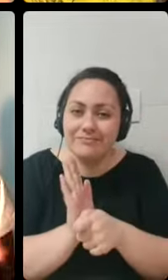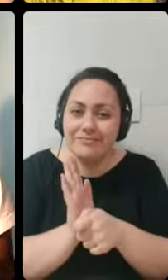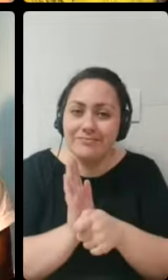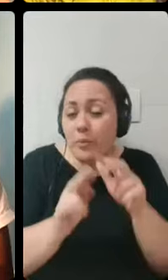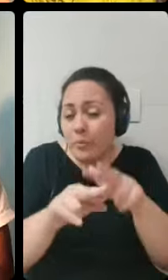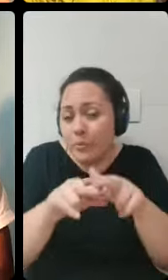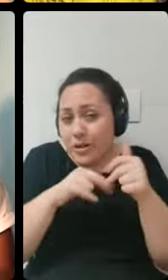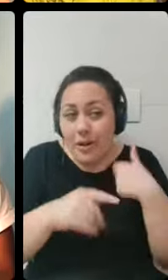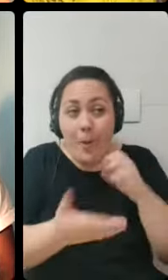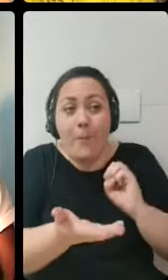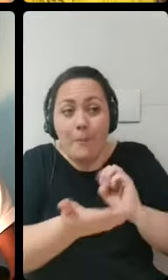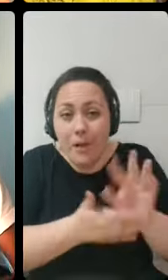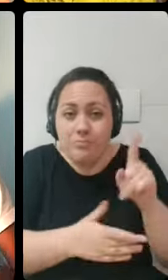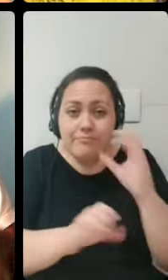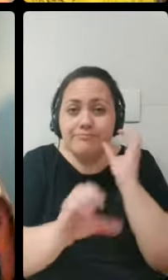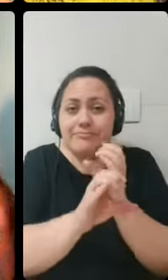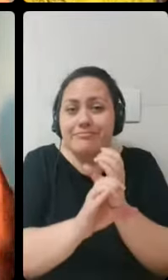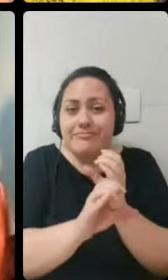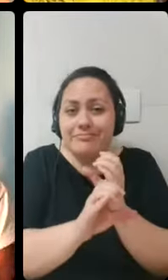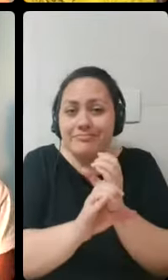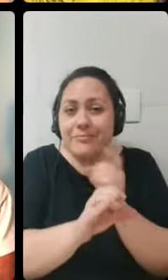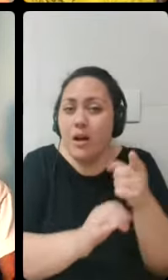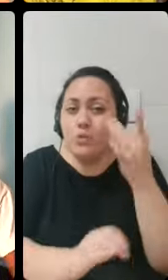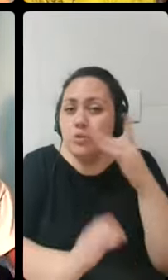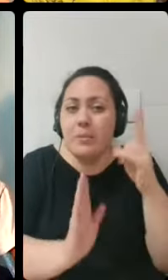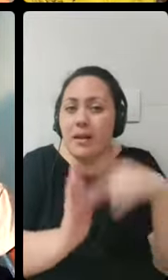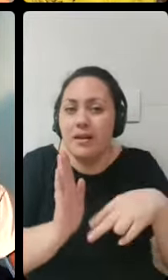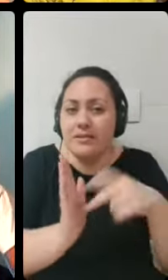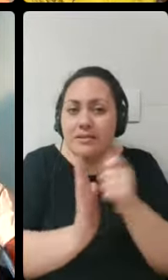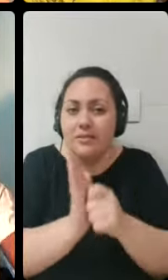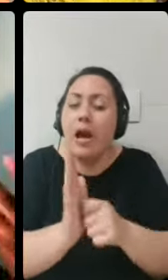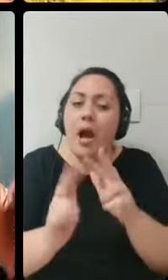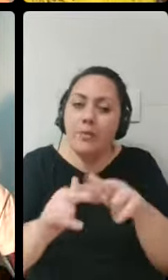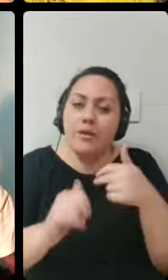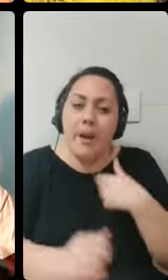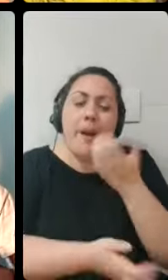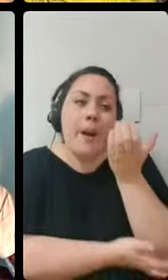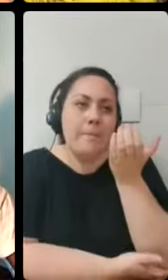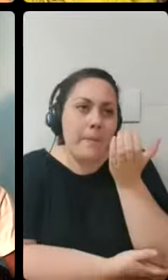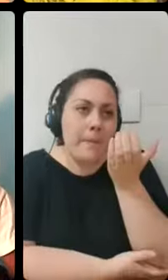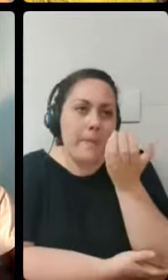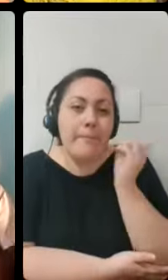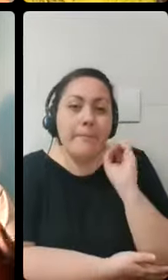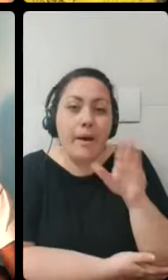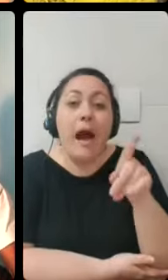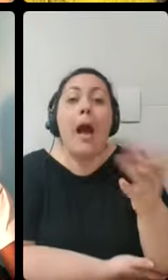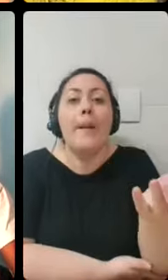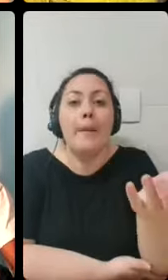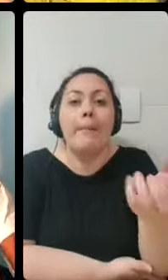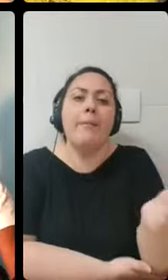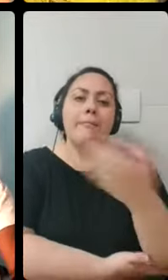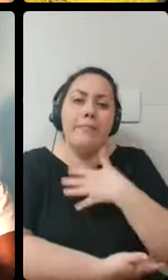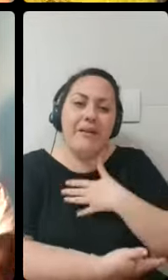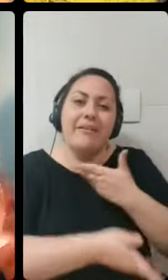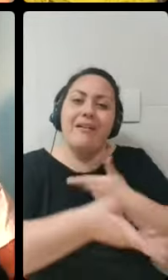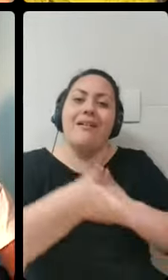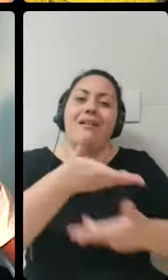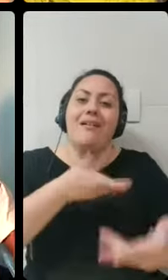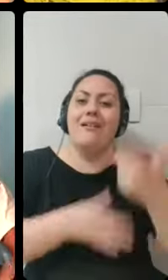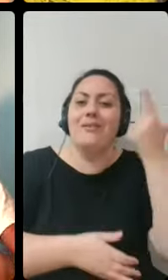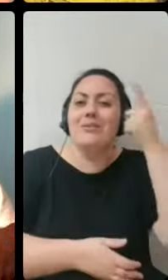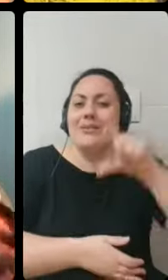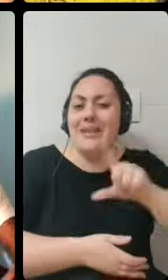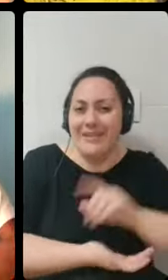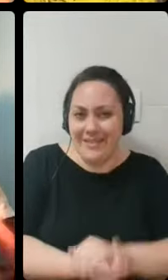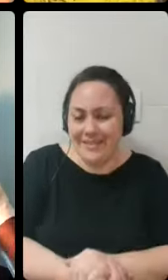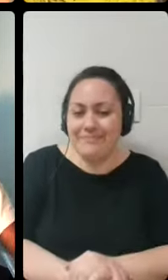se comunicar com a gente, né? Então, a gente teve que mandar áudio, daí elas começaram a responder a gente. Então, que nem a gente falou, né? A construção